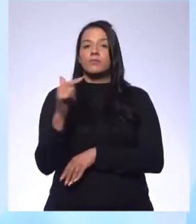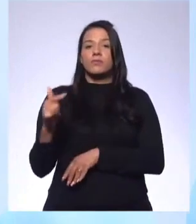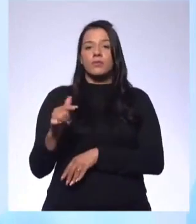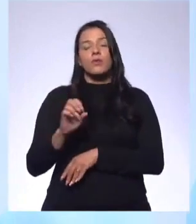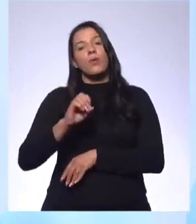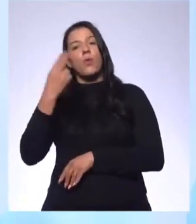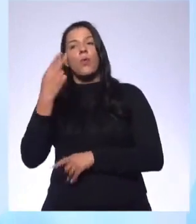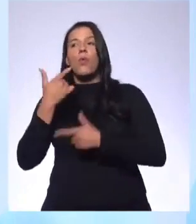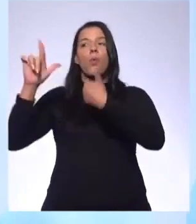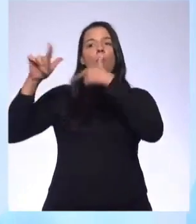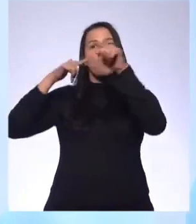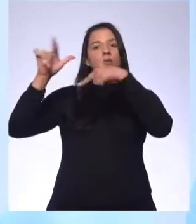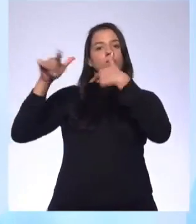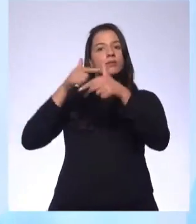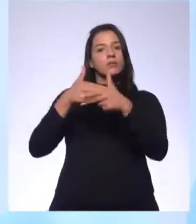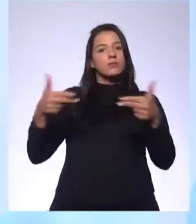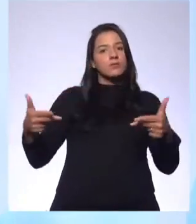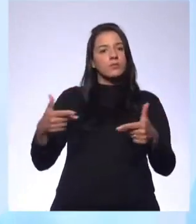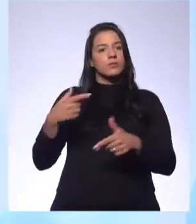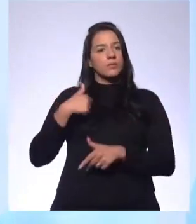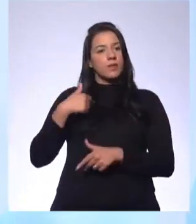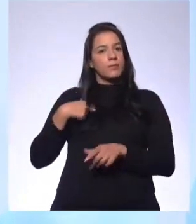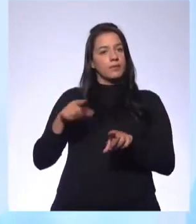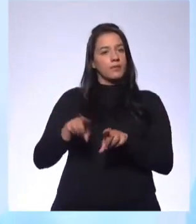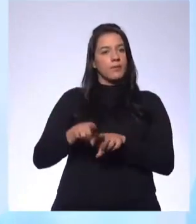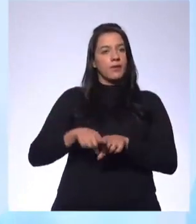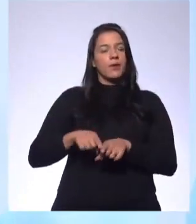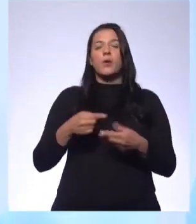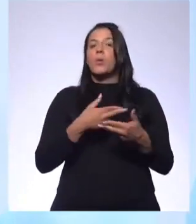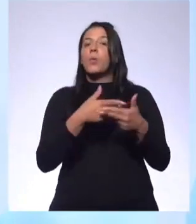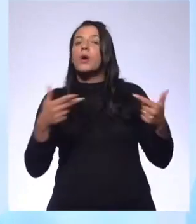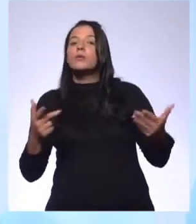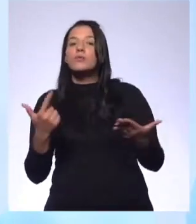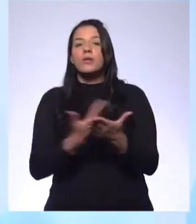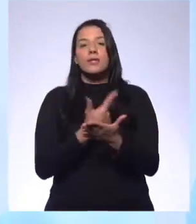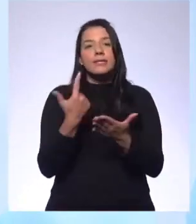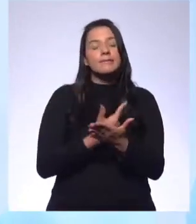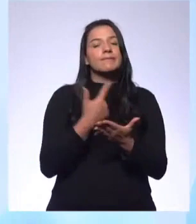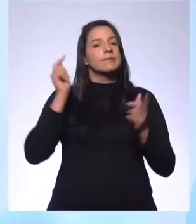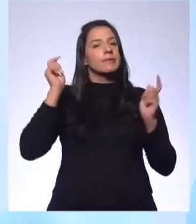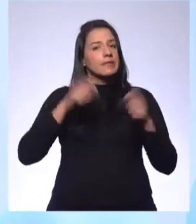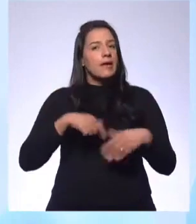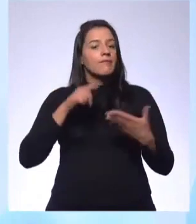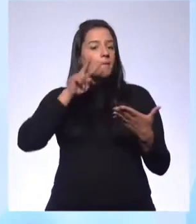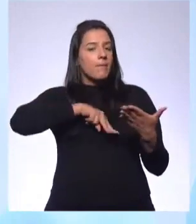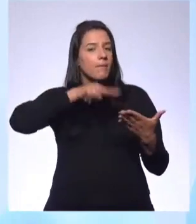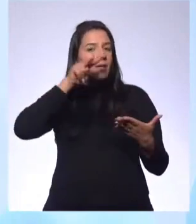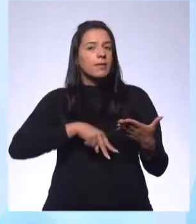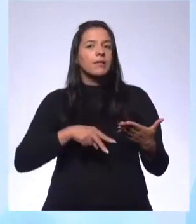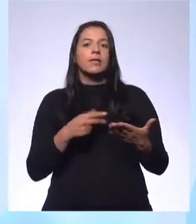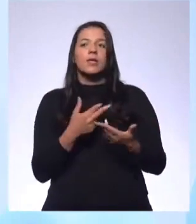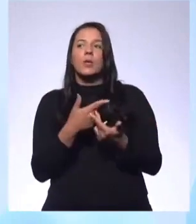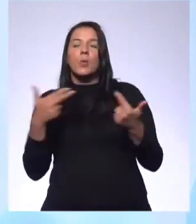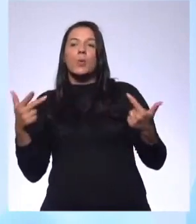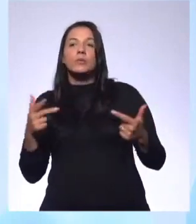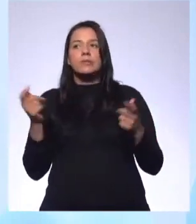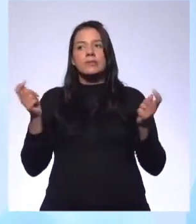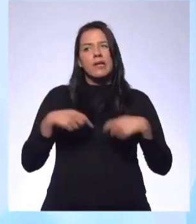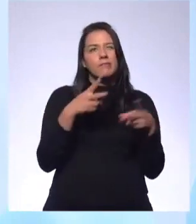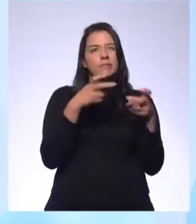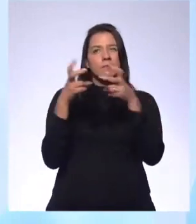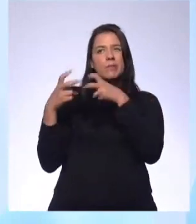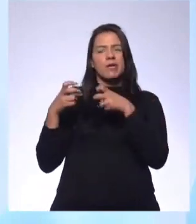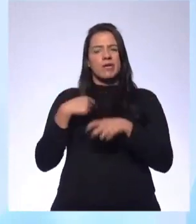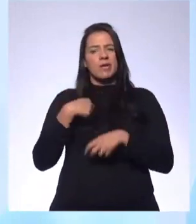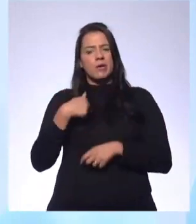desperdiça com outras coisas? Eu estou falando, está servindo para mim. Quantos livros eu pude ler? E quantas coisas realmente eu comecei a perceber que eu não fazia,